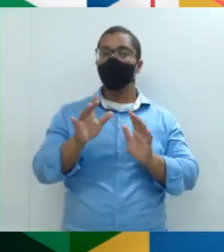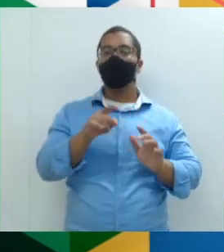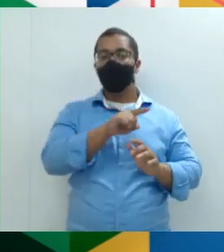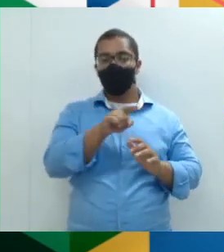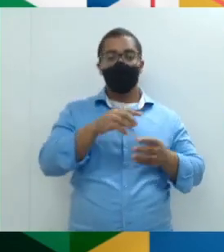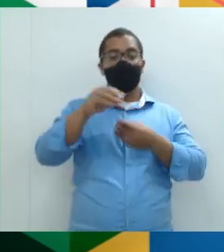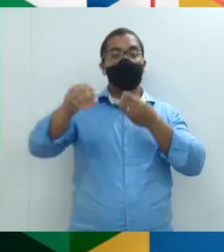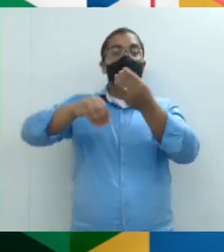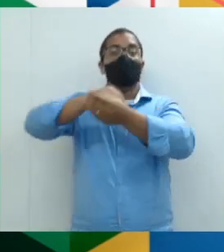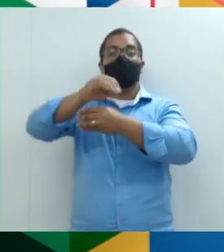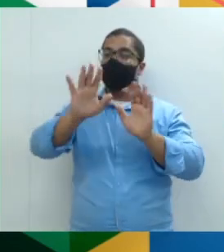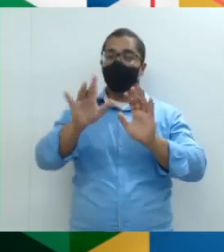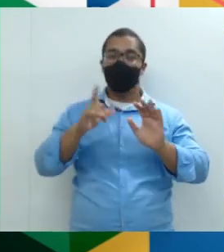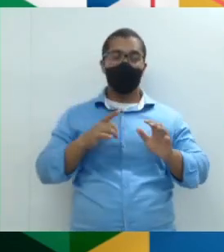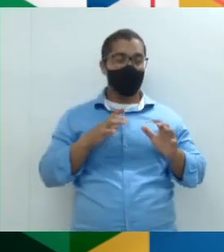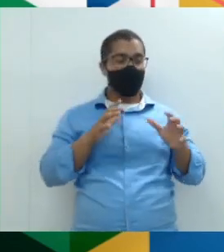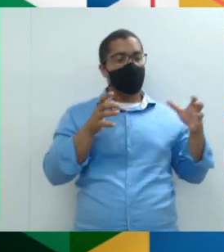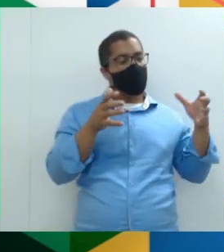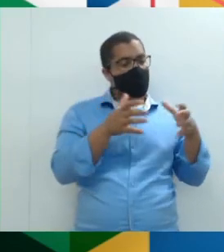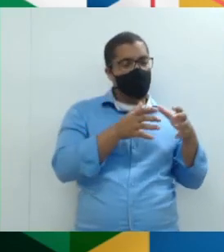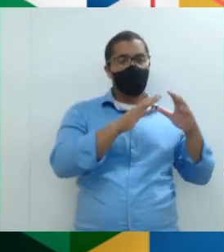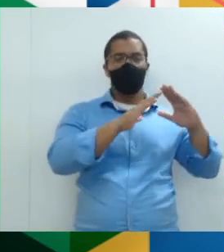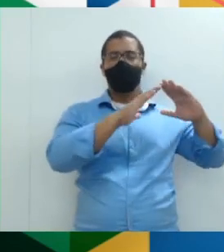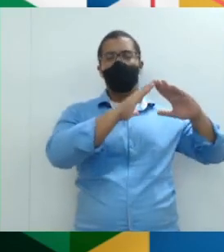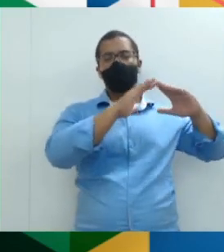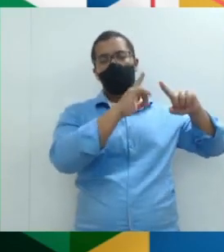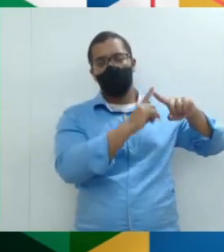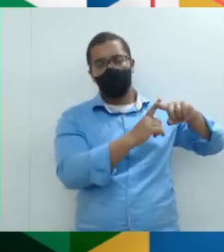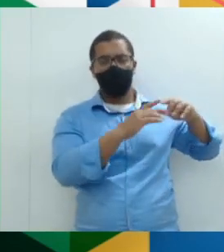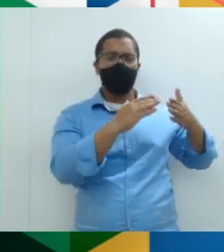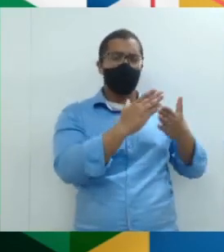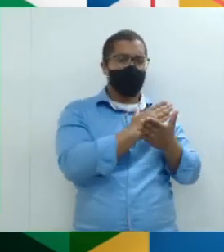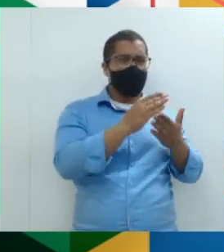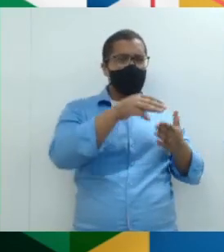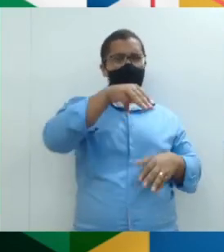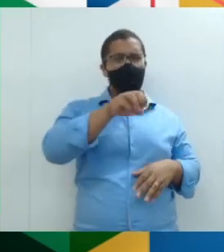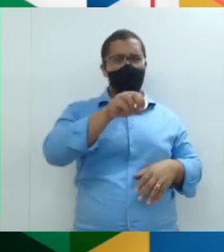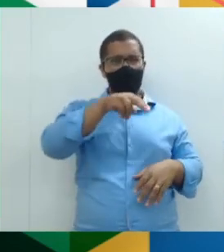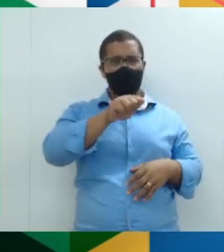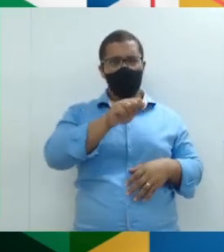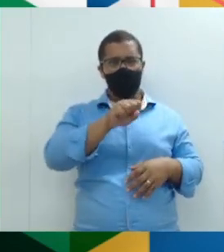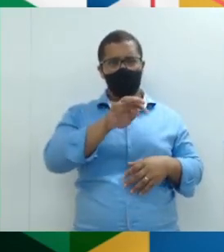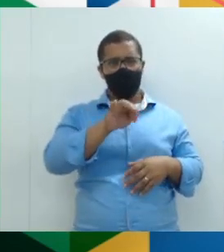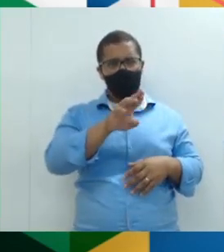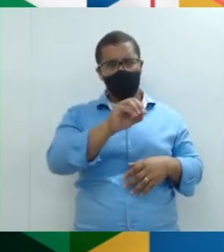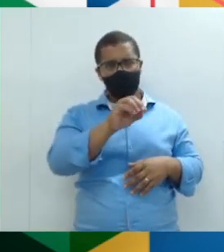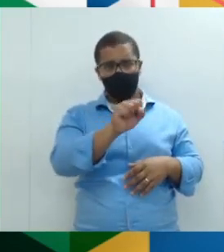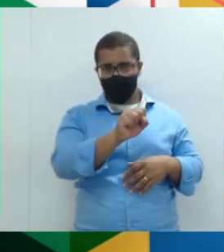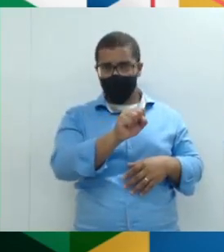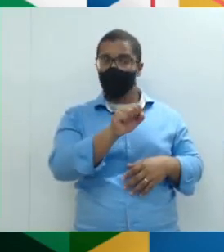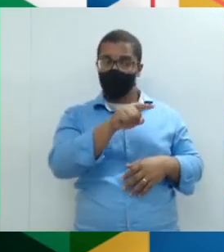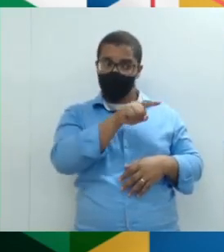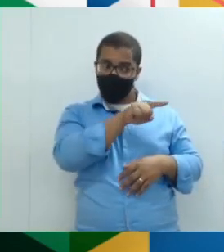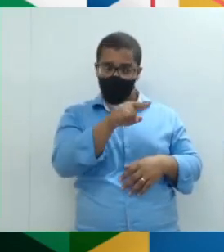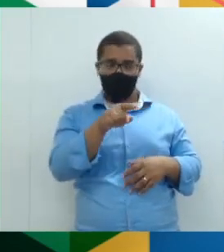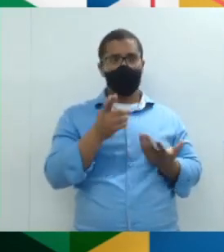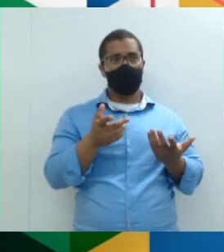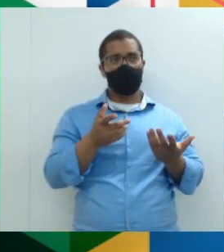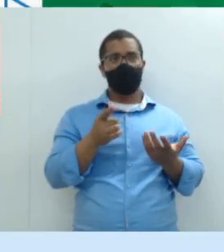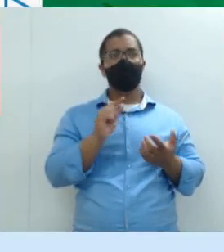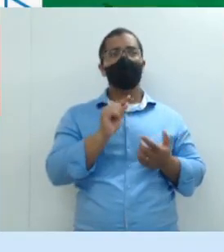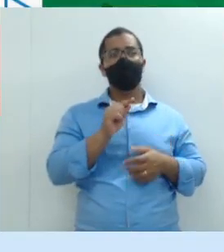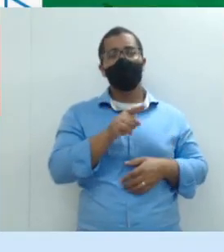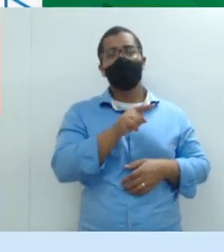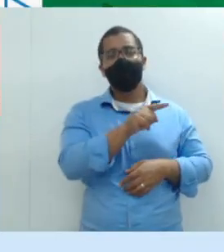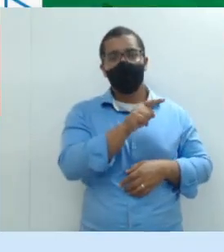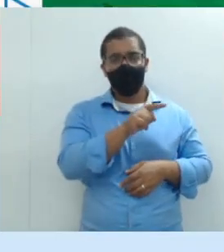se misturam e se isolam em monastérios, abadias, enfim. Pessoas que são responsáveis, embora valha ressaltar, tá? Essas